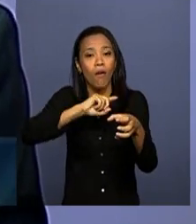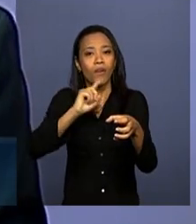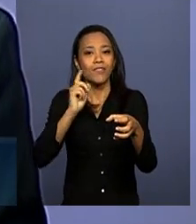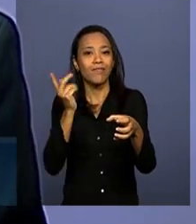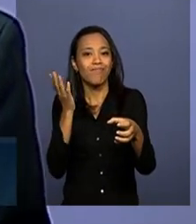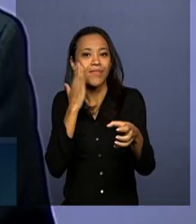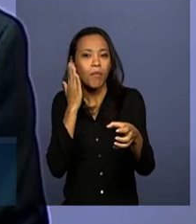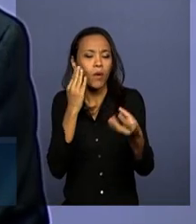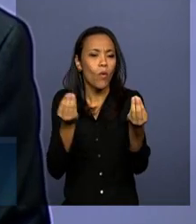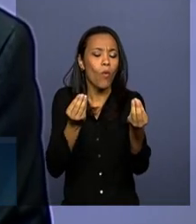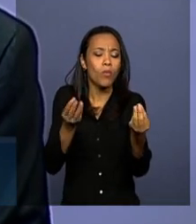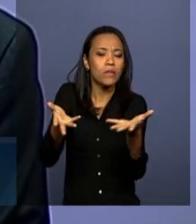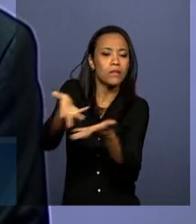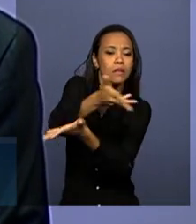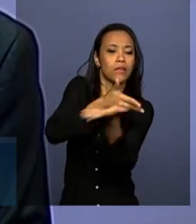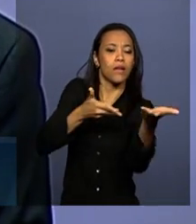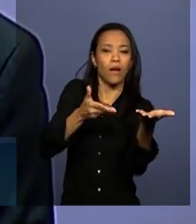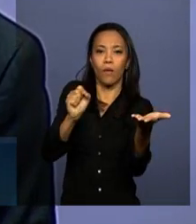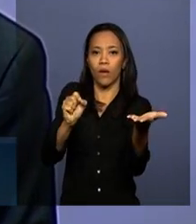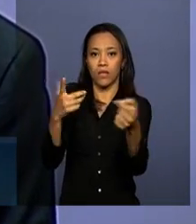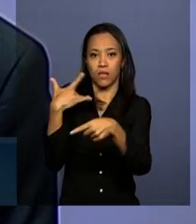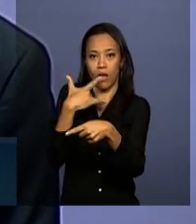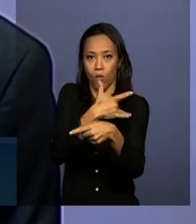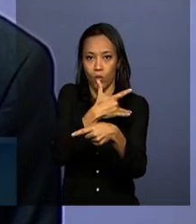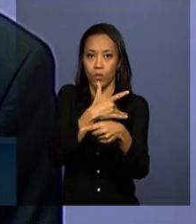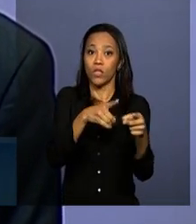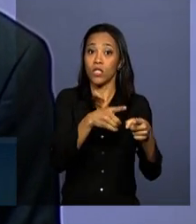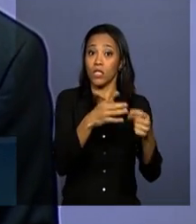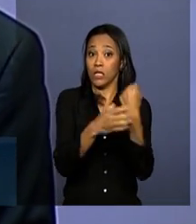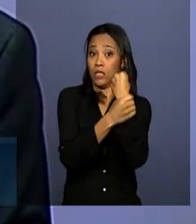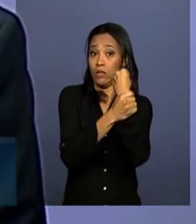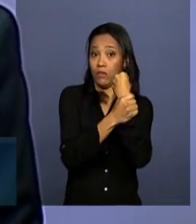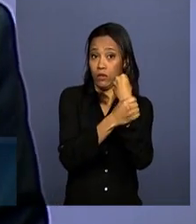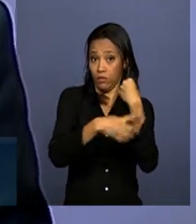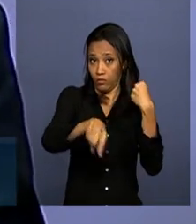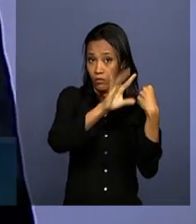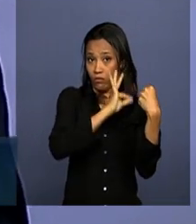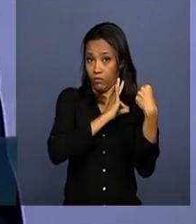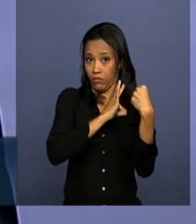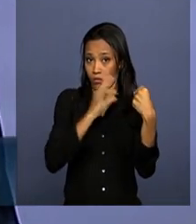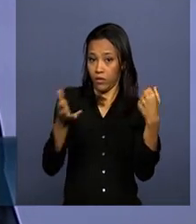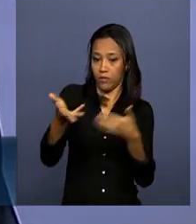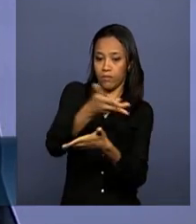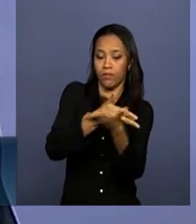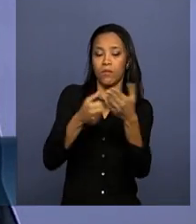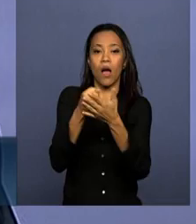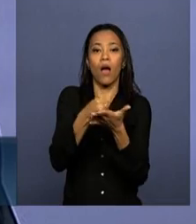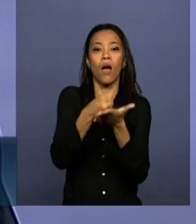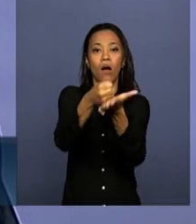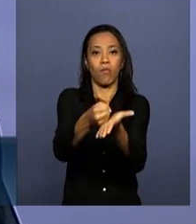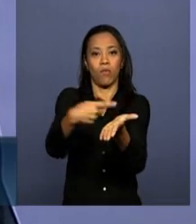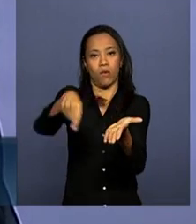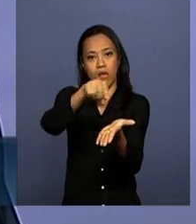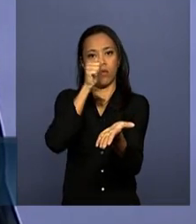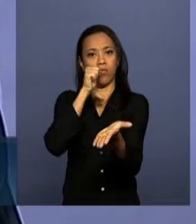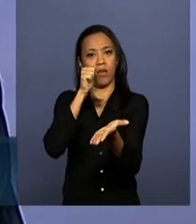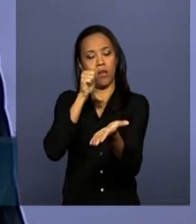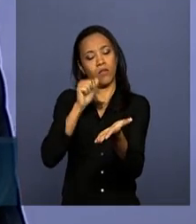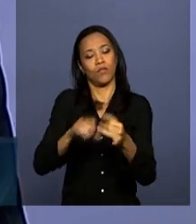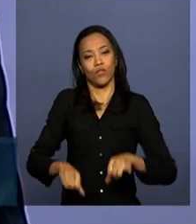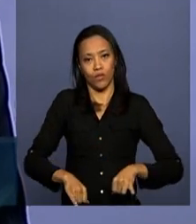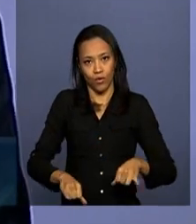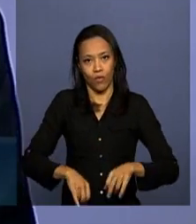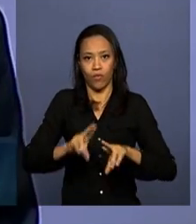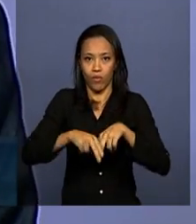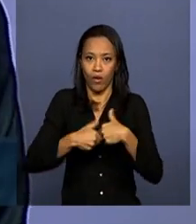a integração entre saúde e segurança pública, certo? Em benefício das mulheres que são submetidas a